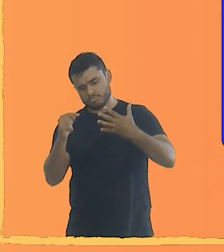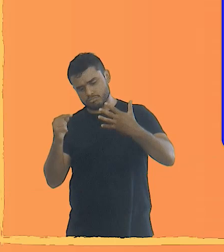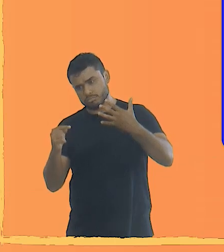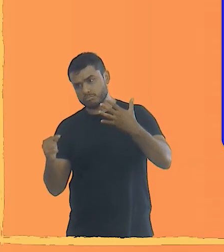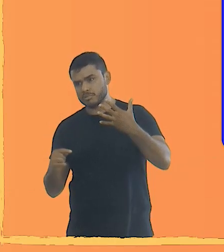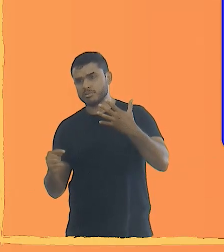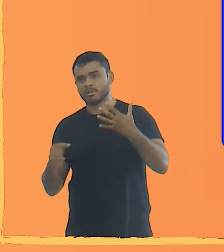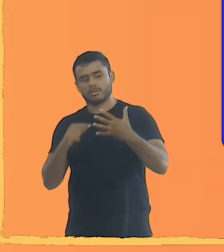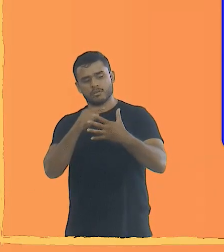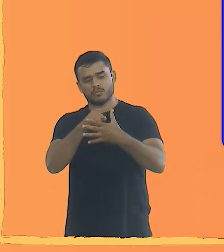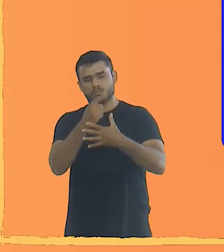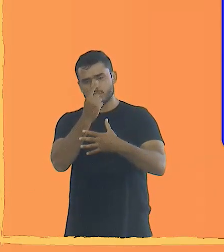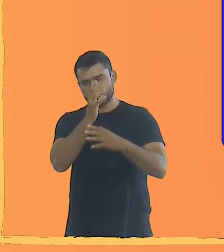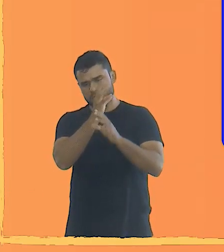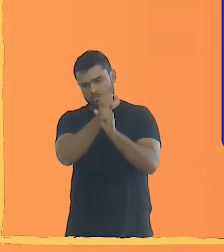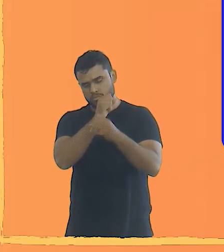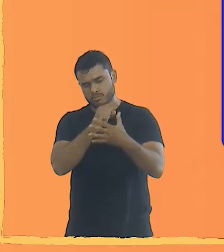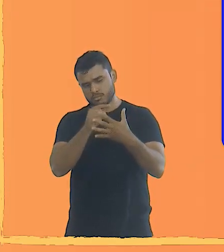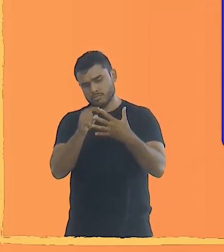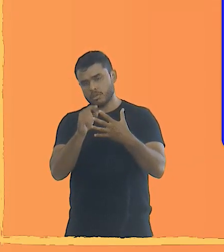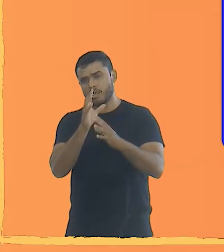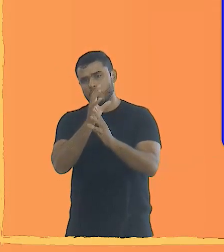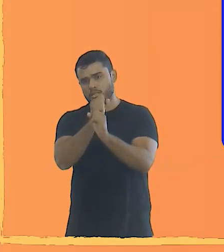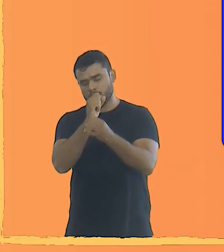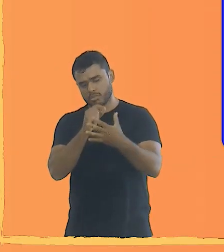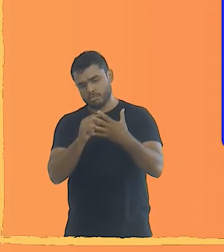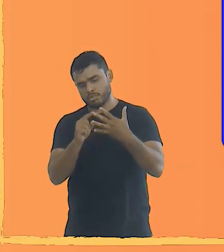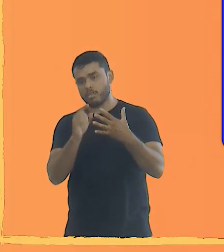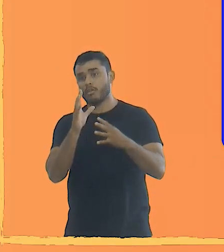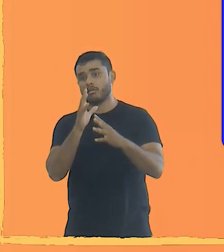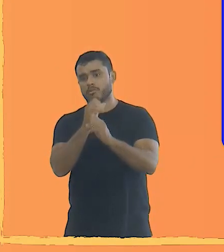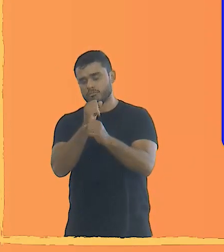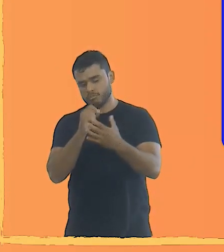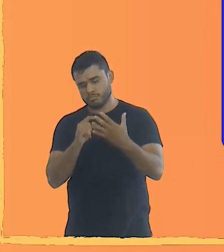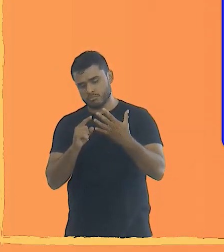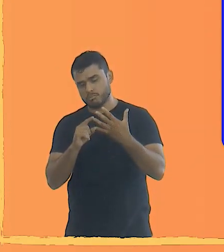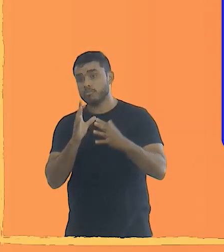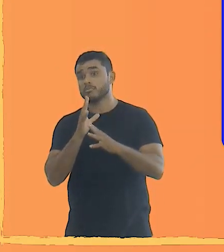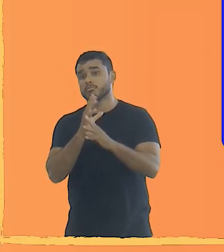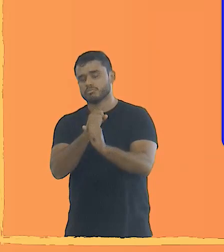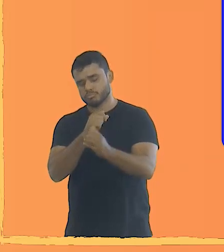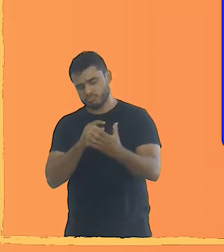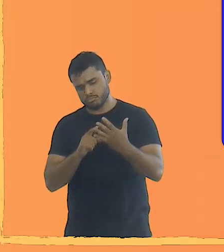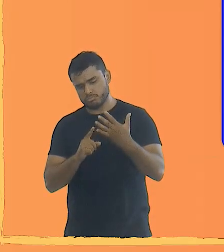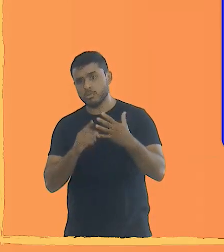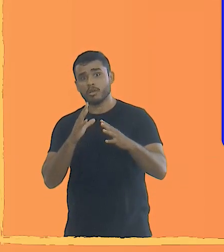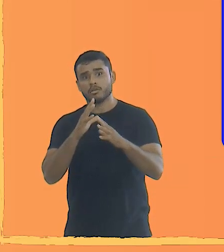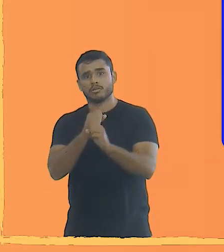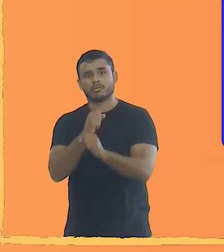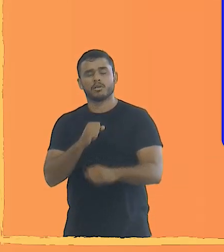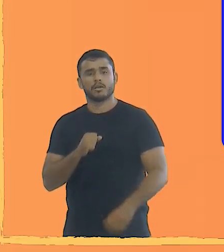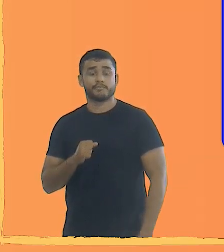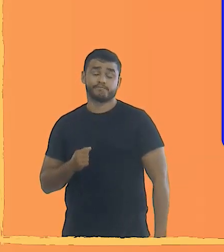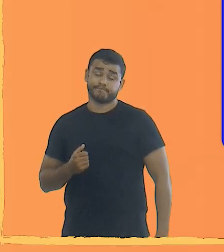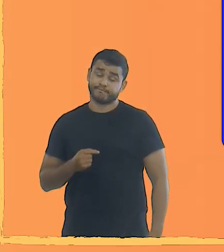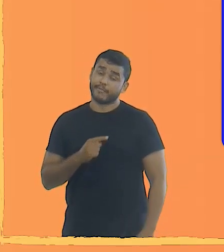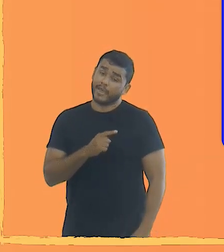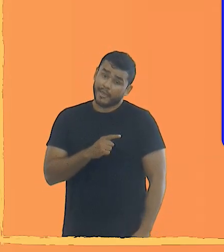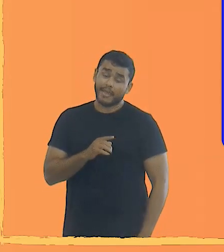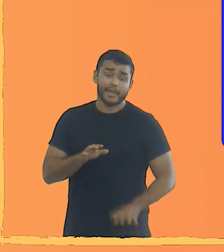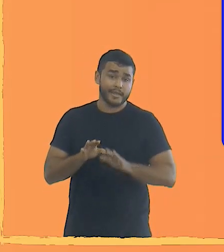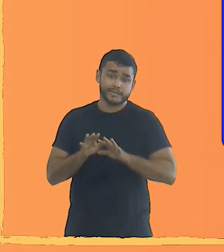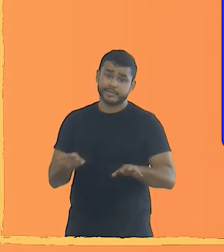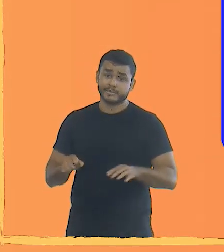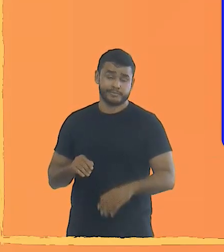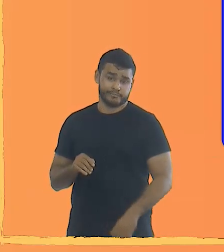itens. Isso é um tipo de questão que a gente chama de análise de proposta. São as questões que às vezes dão um pouco mais de trabalho,